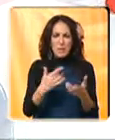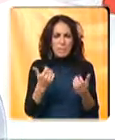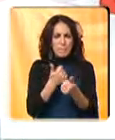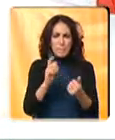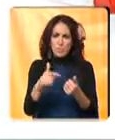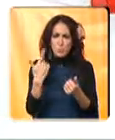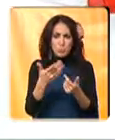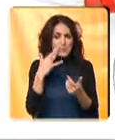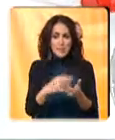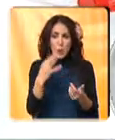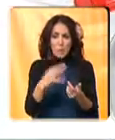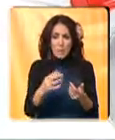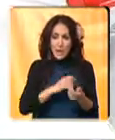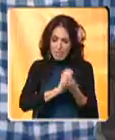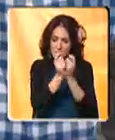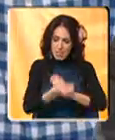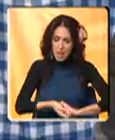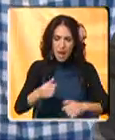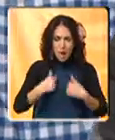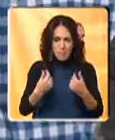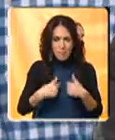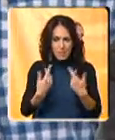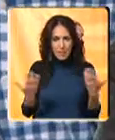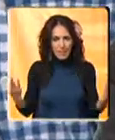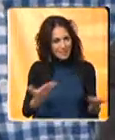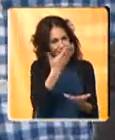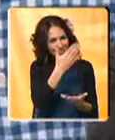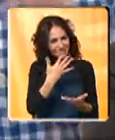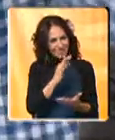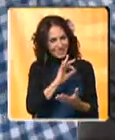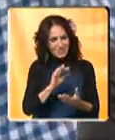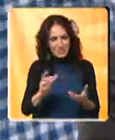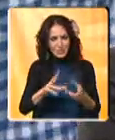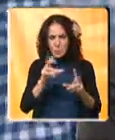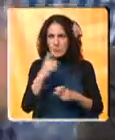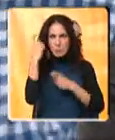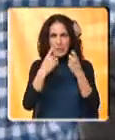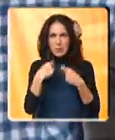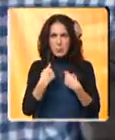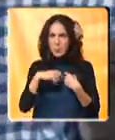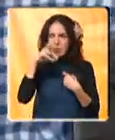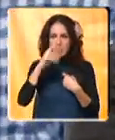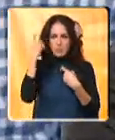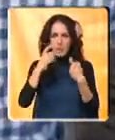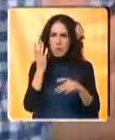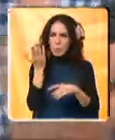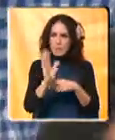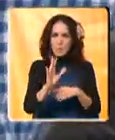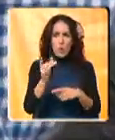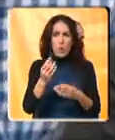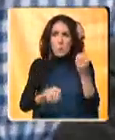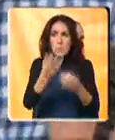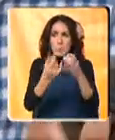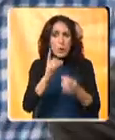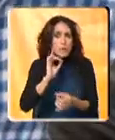bem. Passa a ser normal, nós adaptamos, não é? E isto é incrível, nunca passa pela cabeça de uma pessoa... Que uma pipoca seja tão importante.